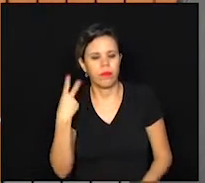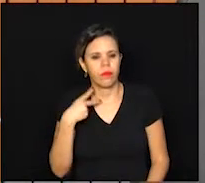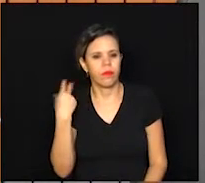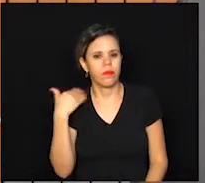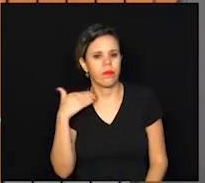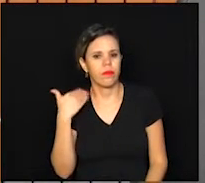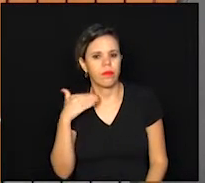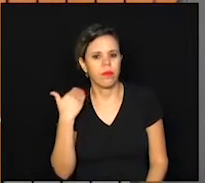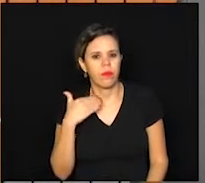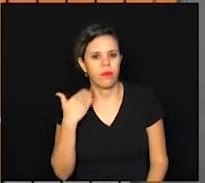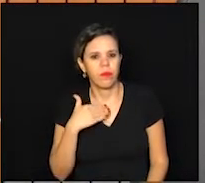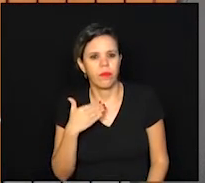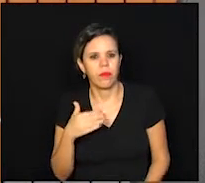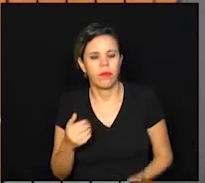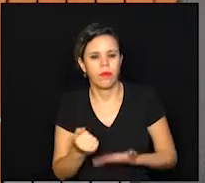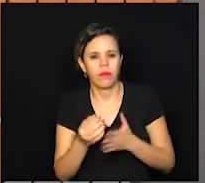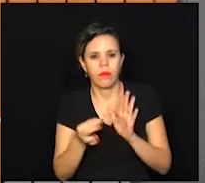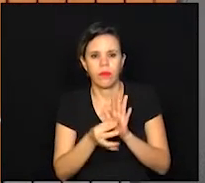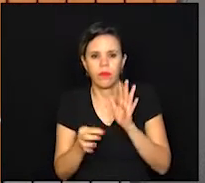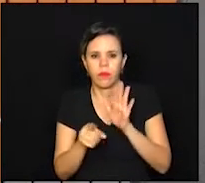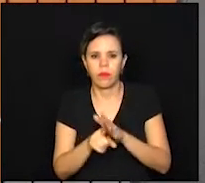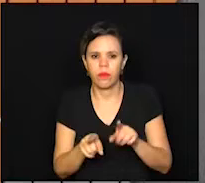Conte para fazer a sua contribuição também.